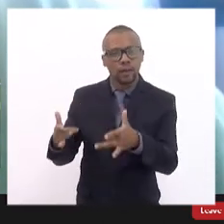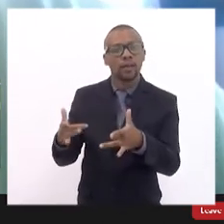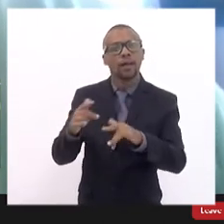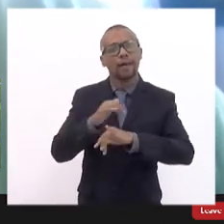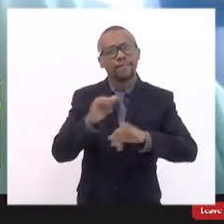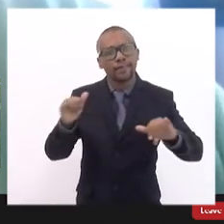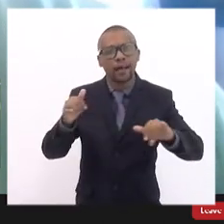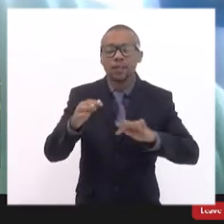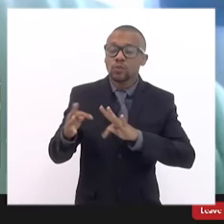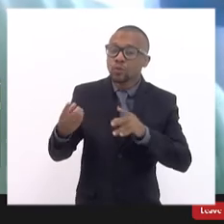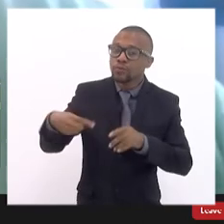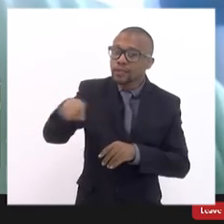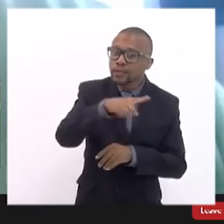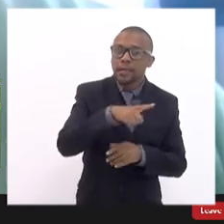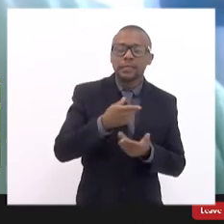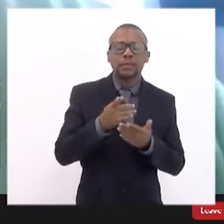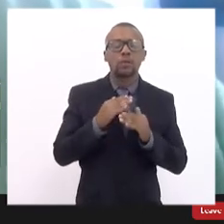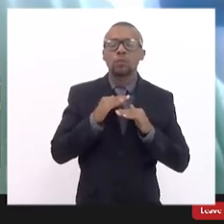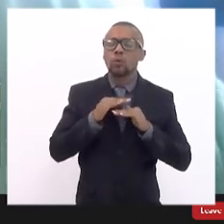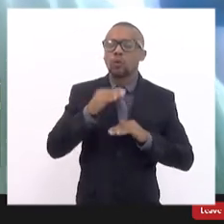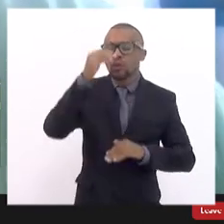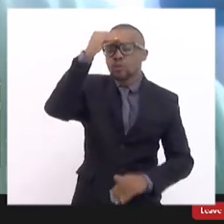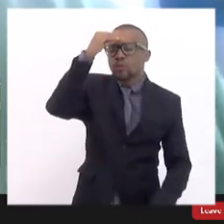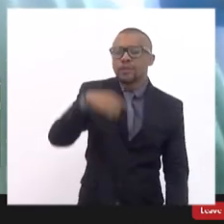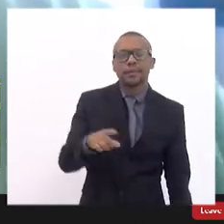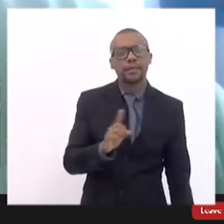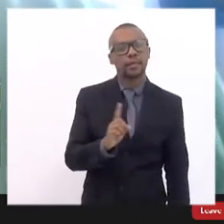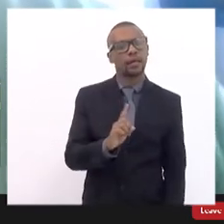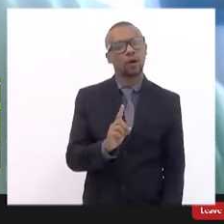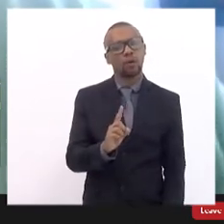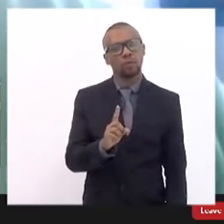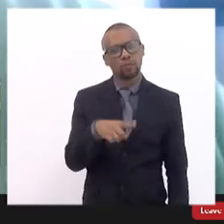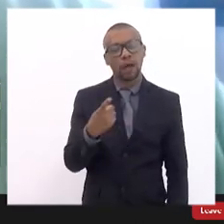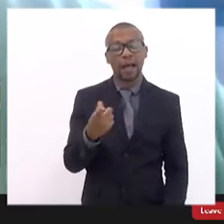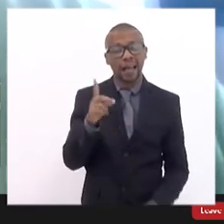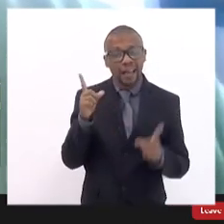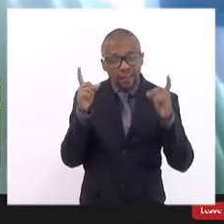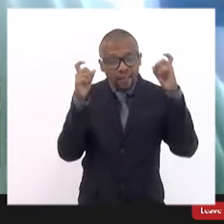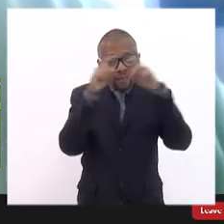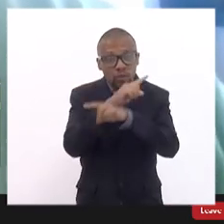seguinte: não desanimem. É muito difícil fazer uma